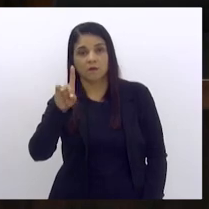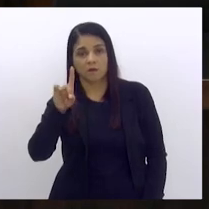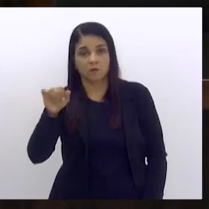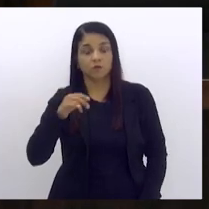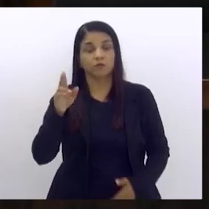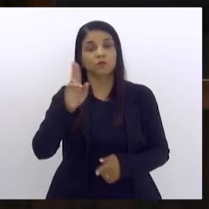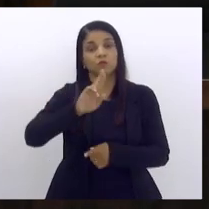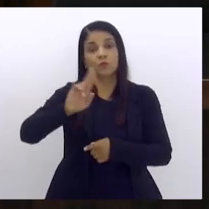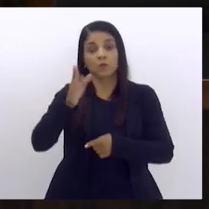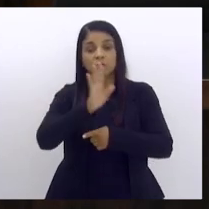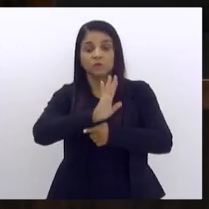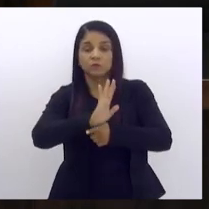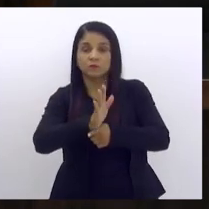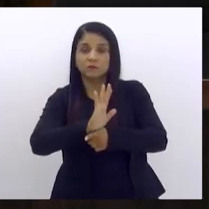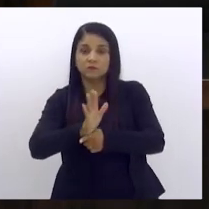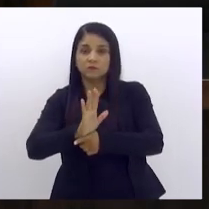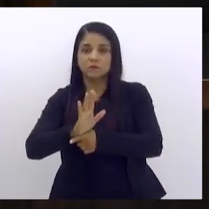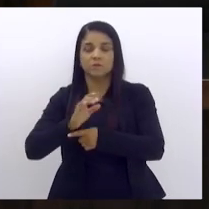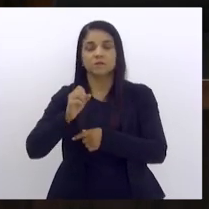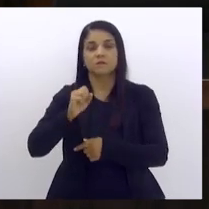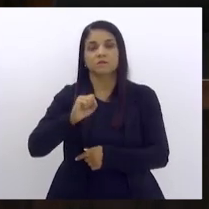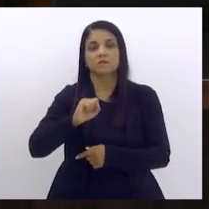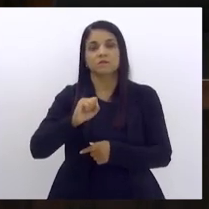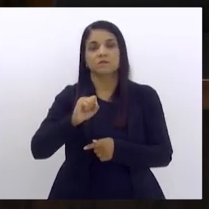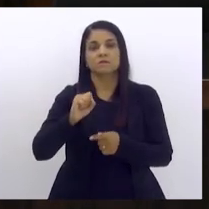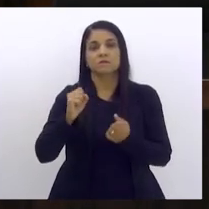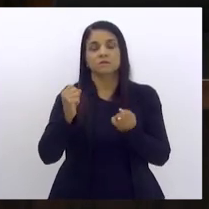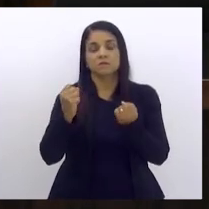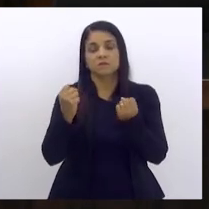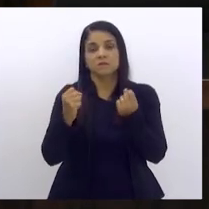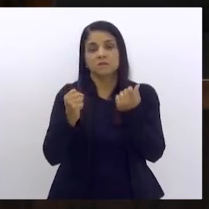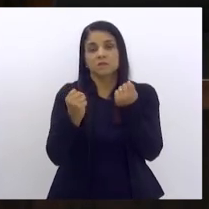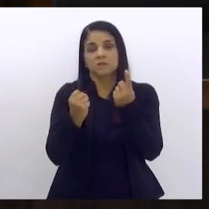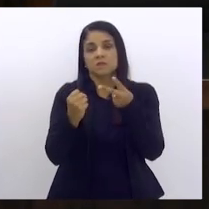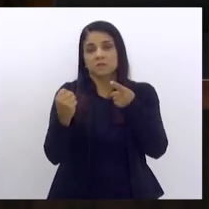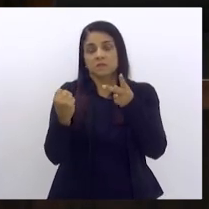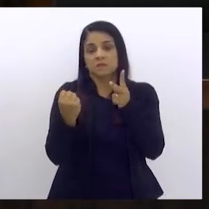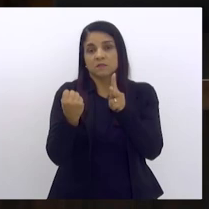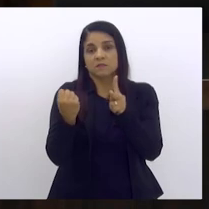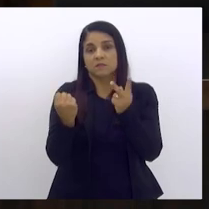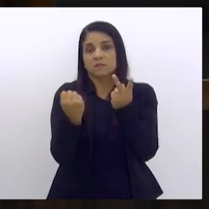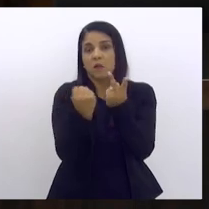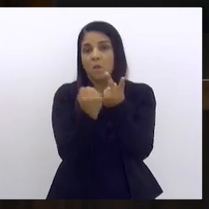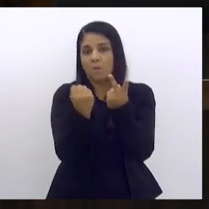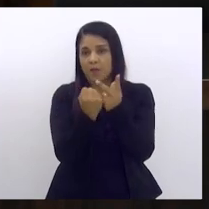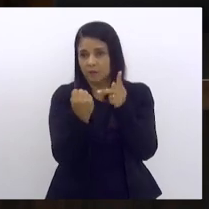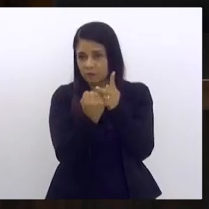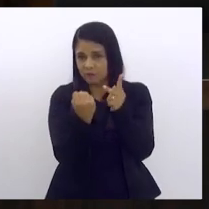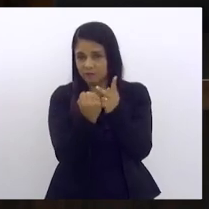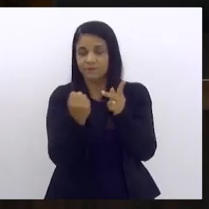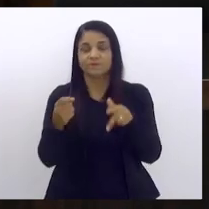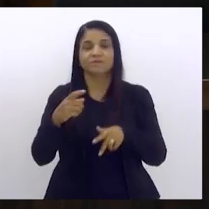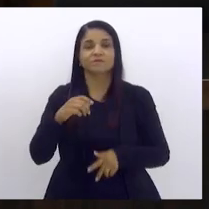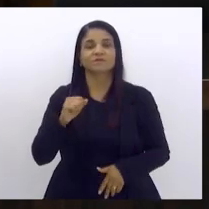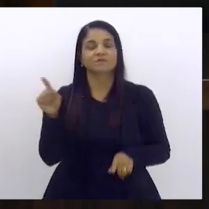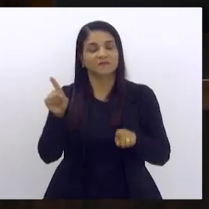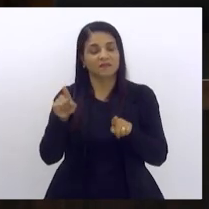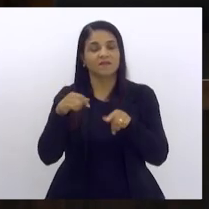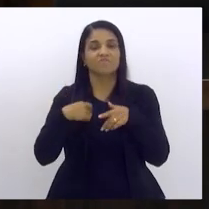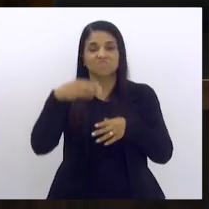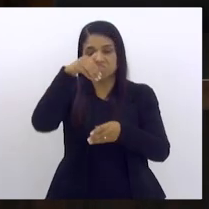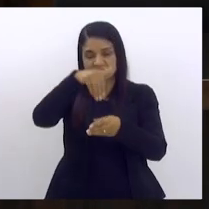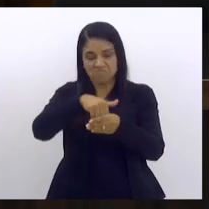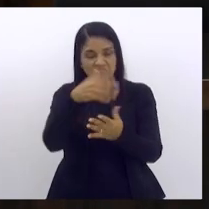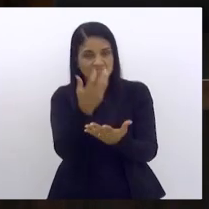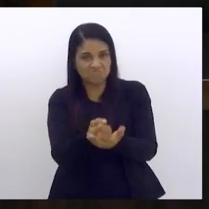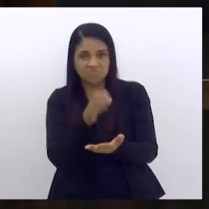de São Pedro da Aldeia. Em discussão, não havendo quem queira discutir, encerrada a discussão, em votação. Os senhores que